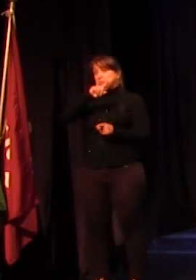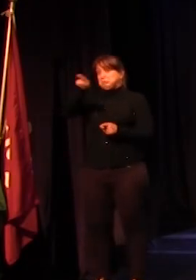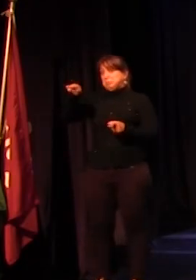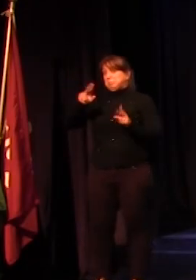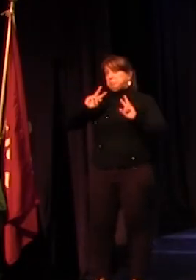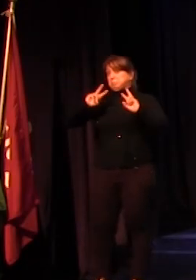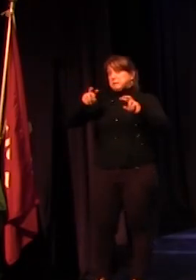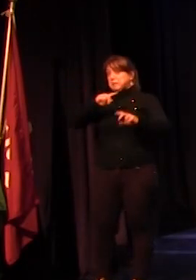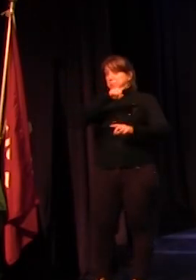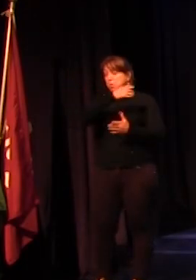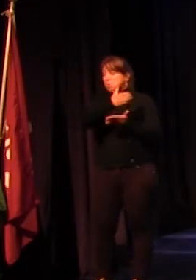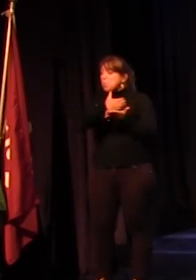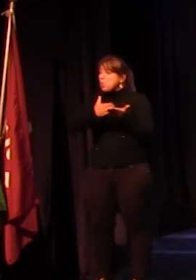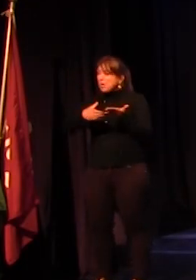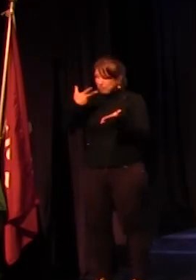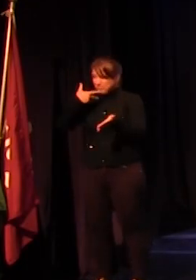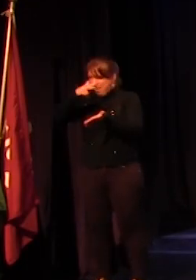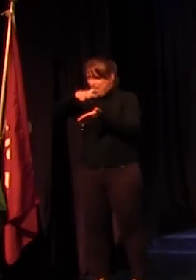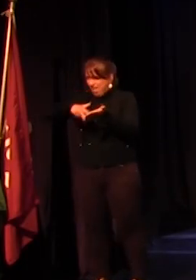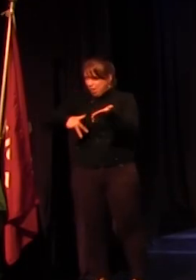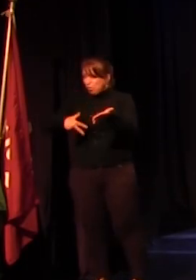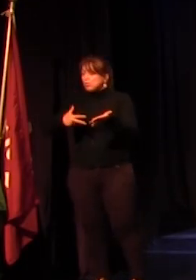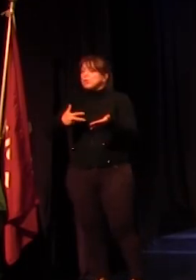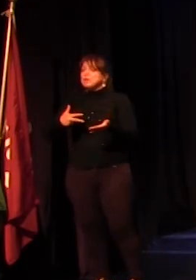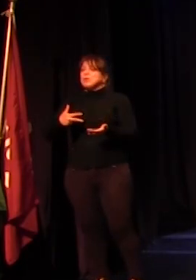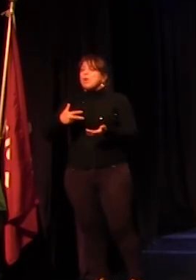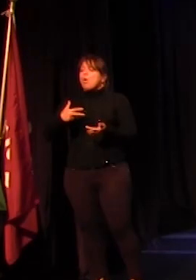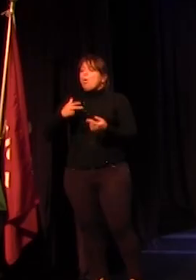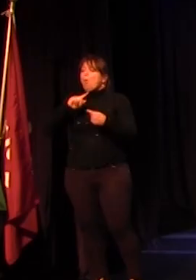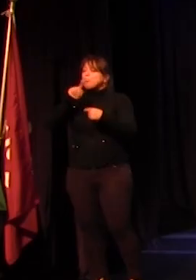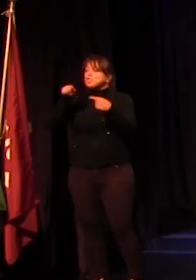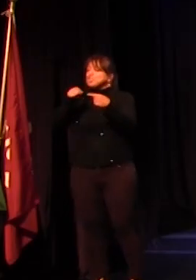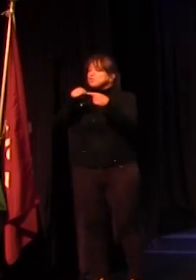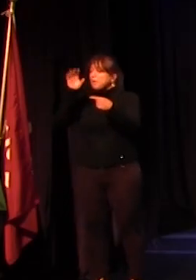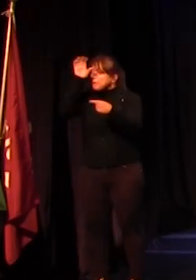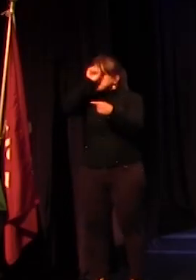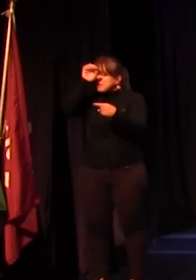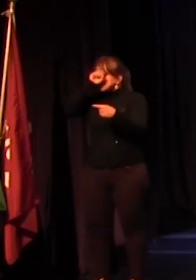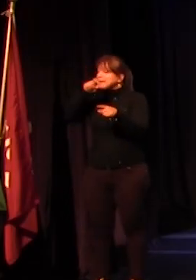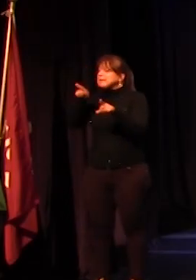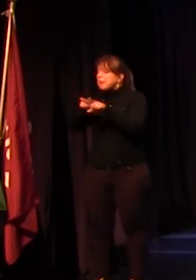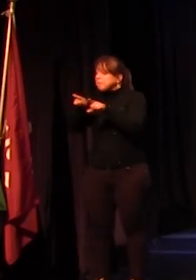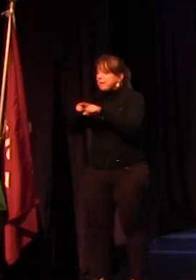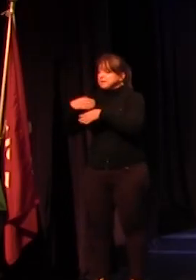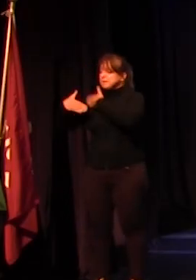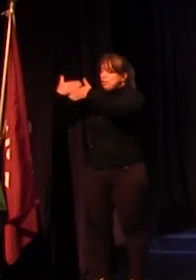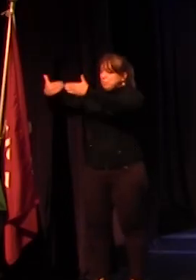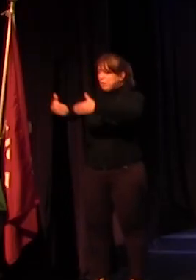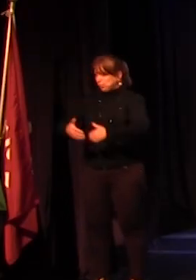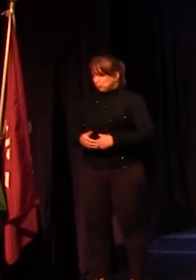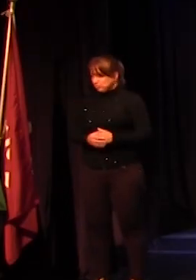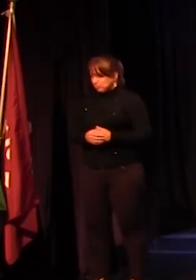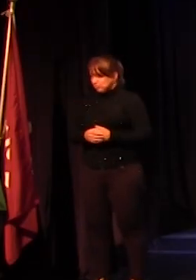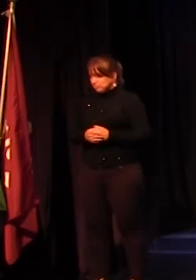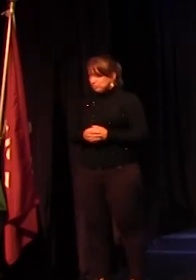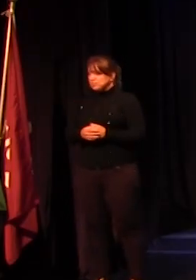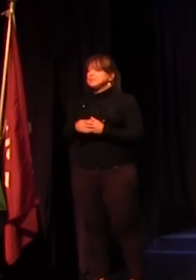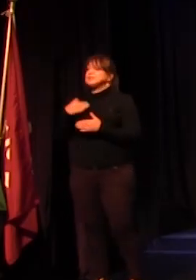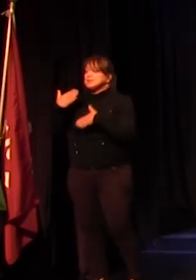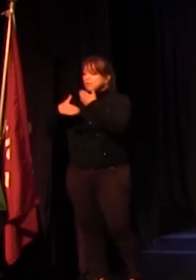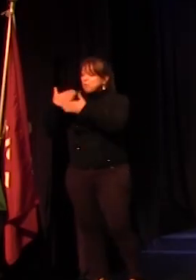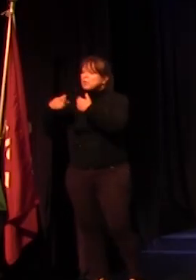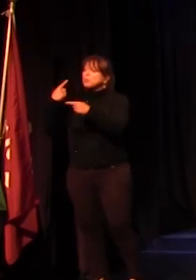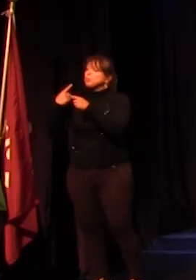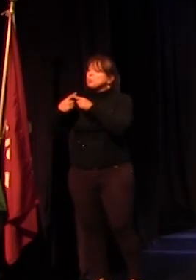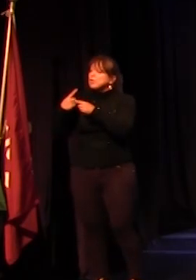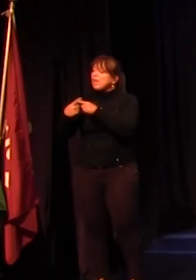leitura do currículo já, nós chamamos objetivos de aprendizagem e desenvolvimento. Né? O desenvolvimento é por quê?